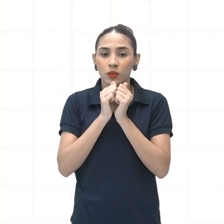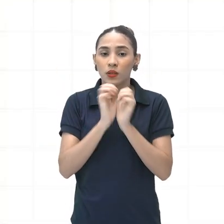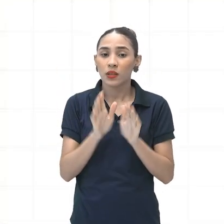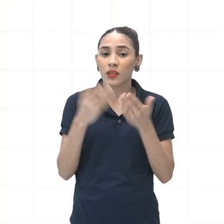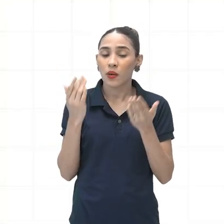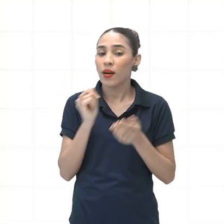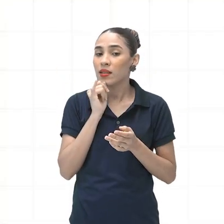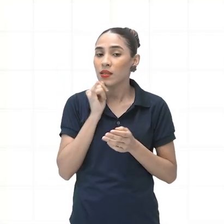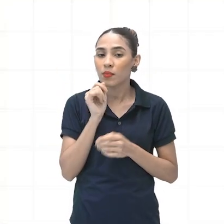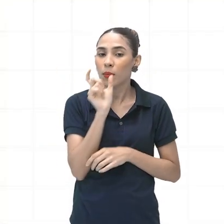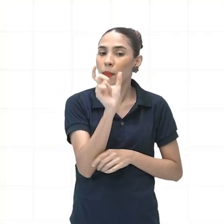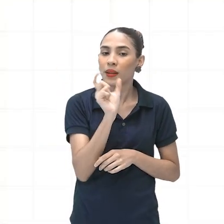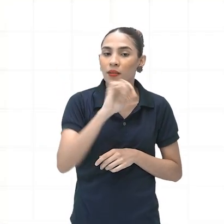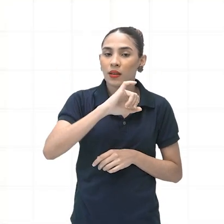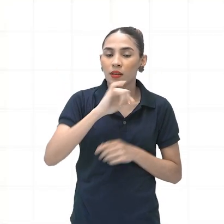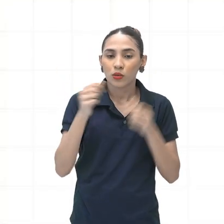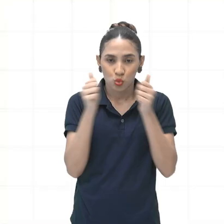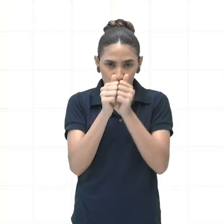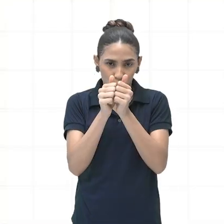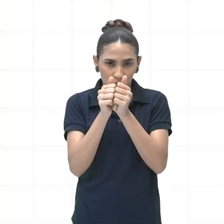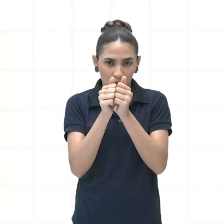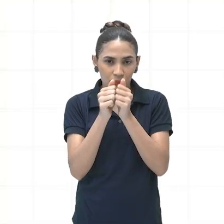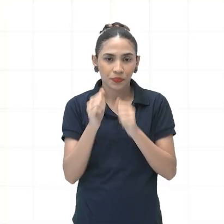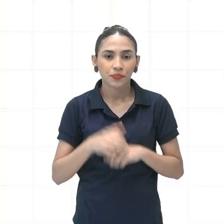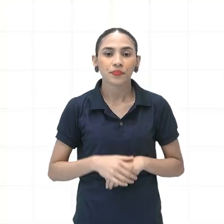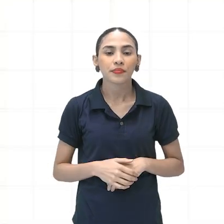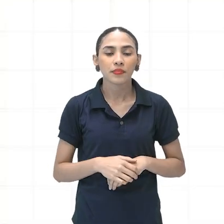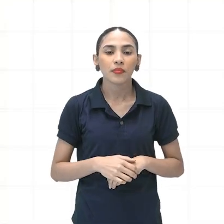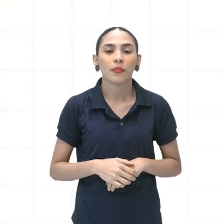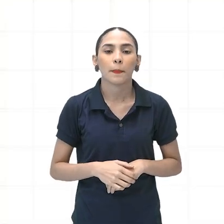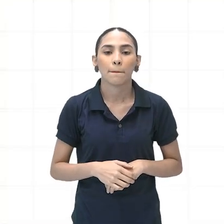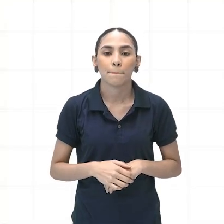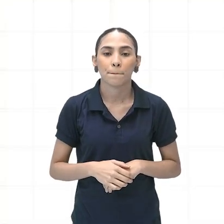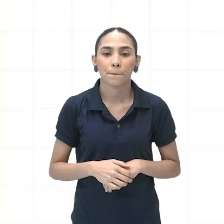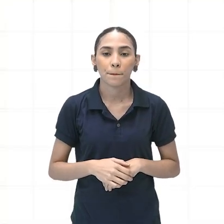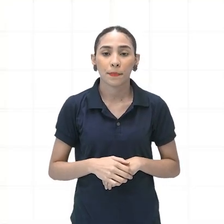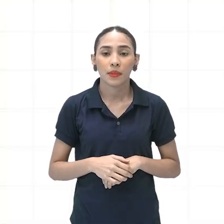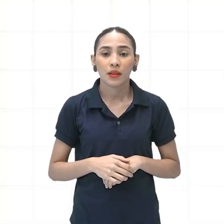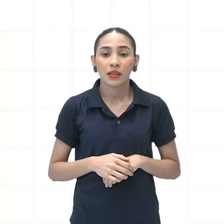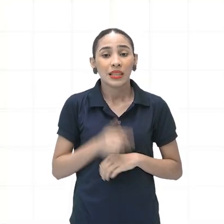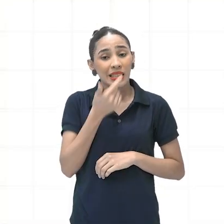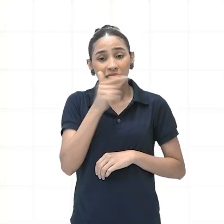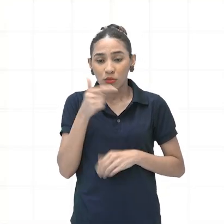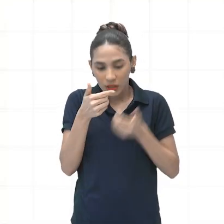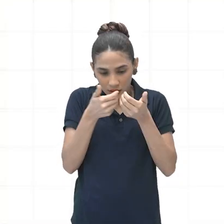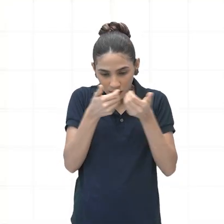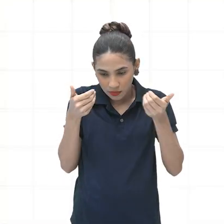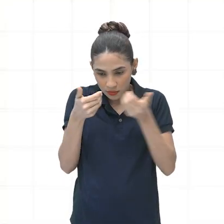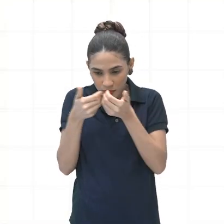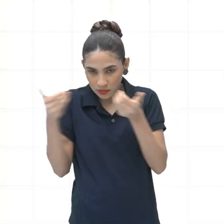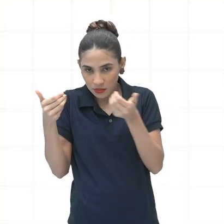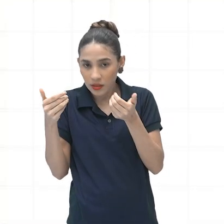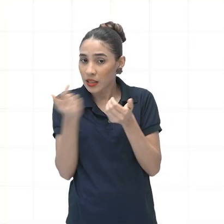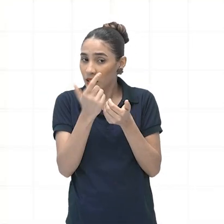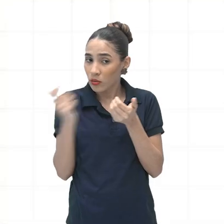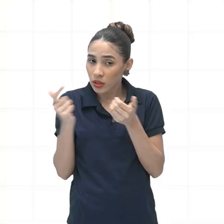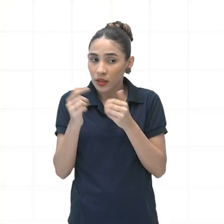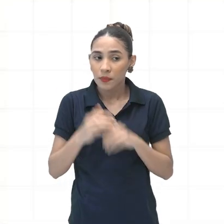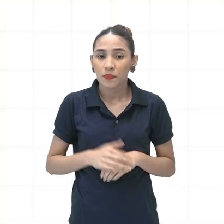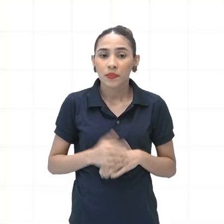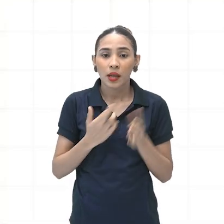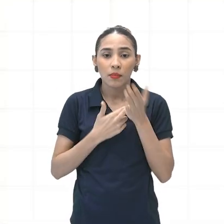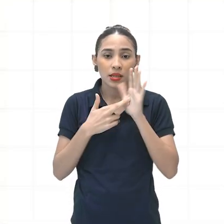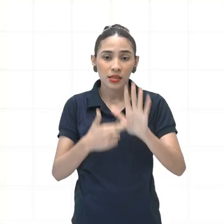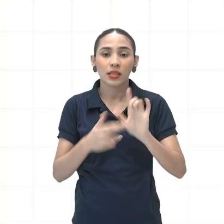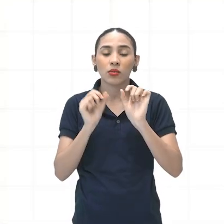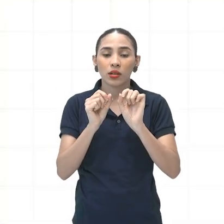importante grifar esses juntinhas aqui. Tudo bem? Sem espaço entre elas. Representa